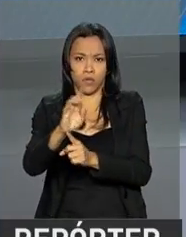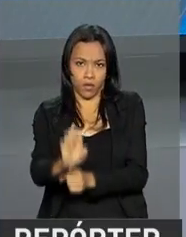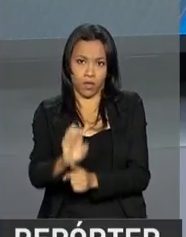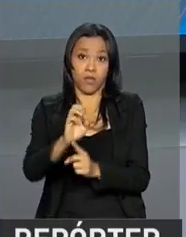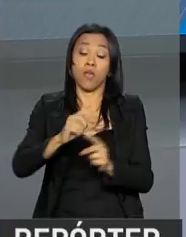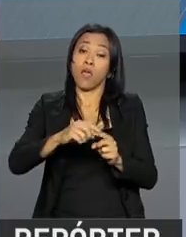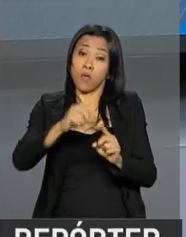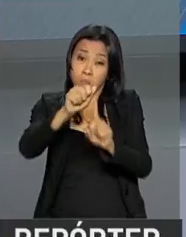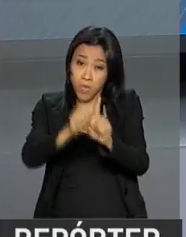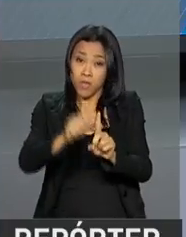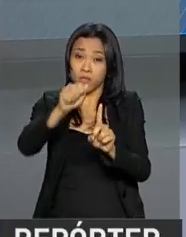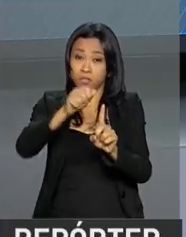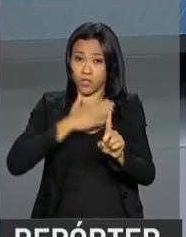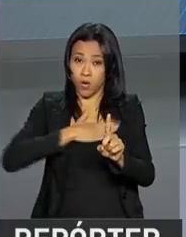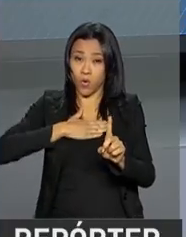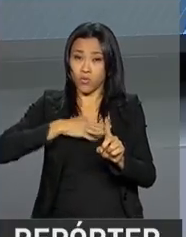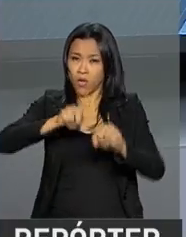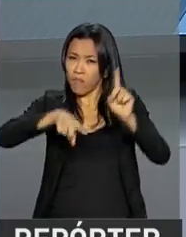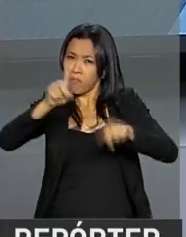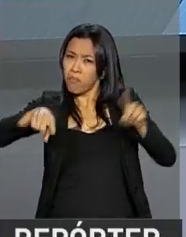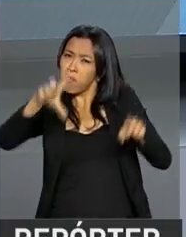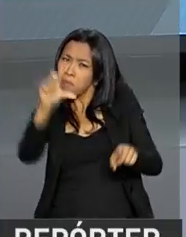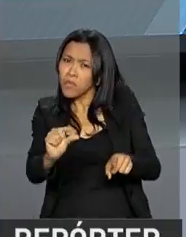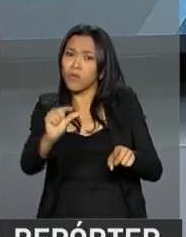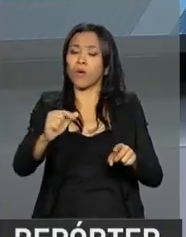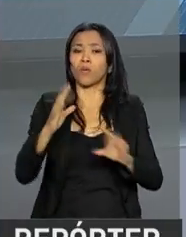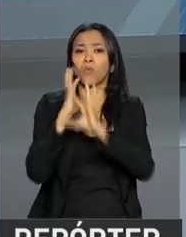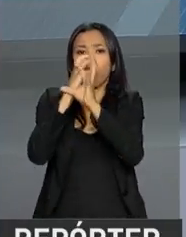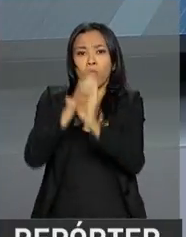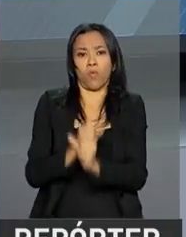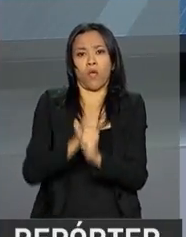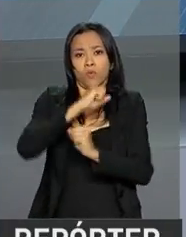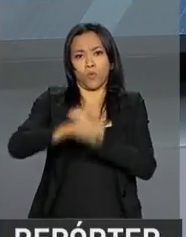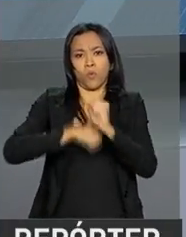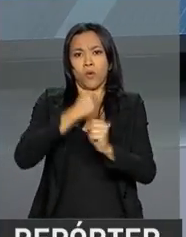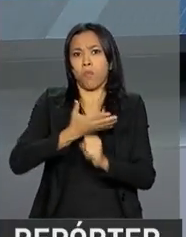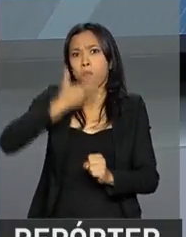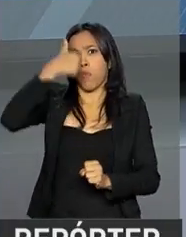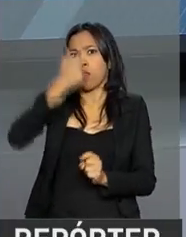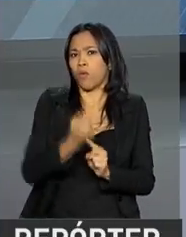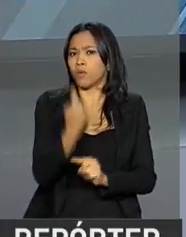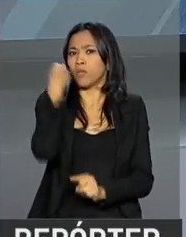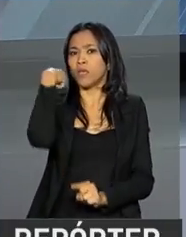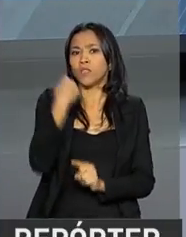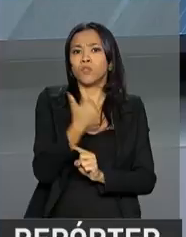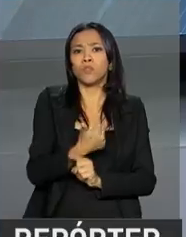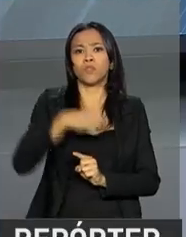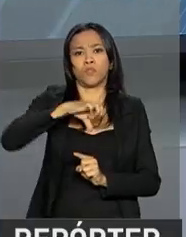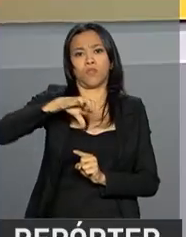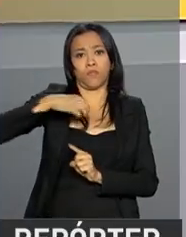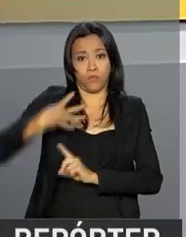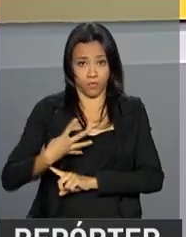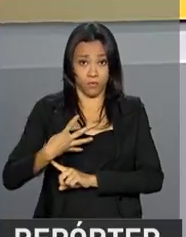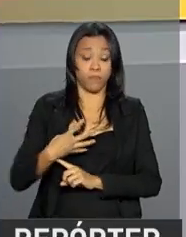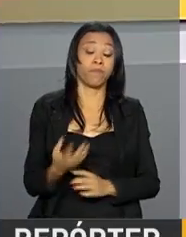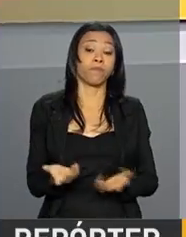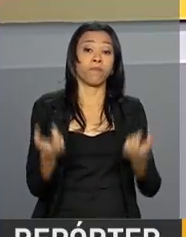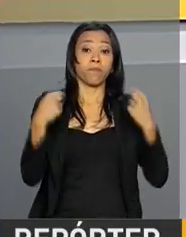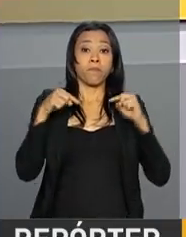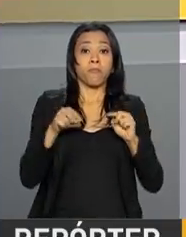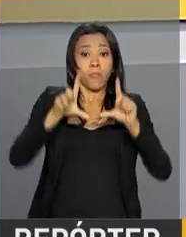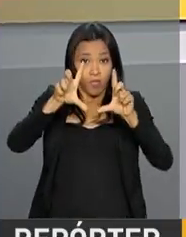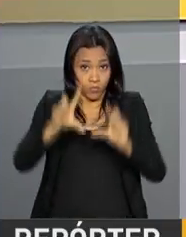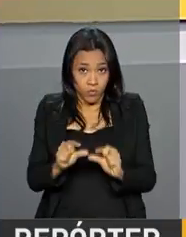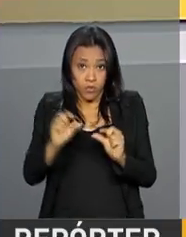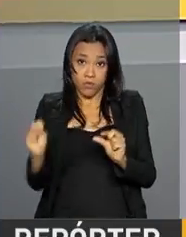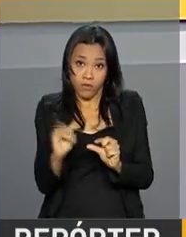desde 2010 o acumulado do ano foi o melhor resultado desde 1994 ea a queda da inflação